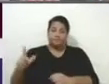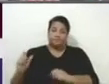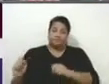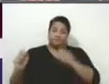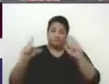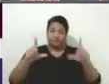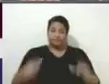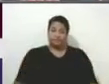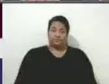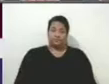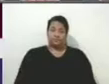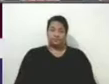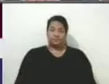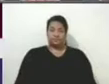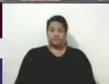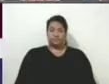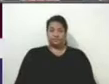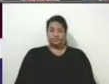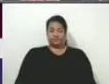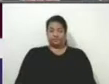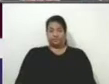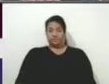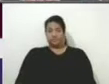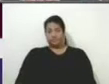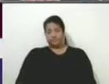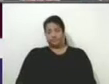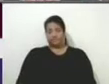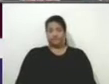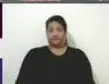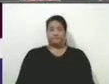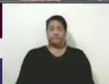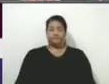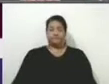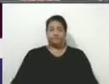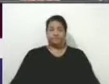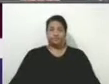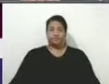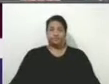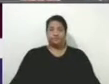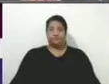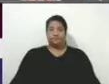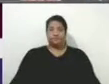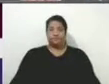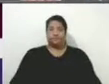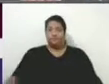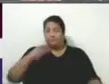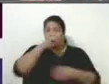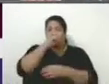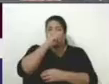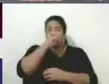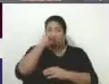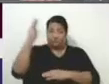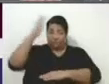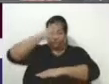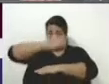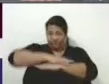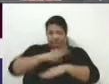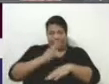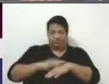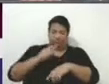Pode passar? Bom, e no sábado, à tarde, em torno das 16 horas,